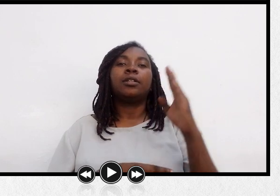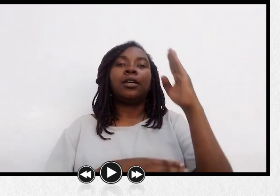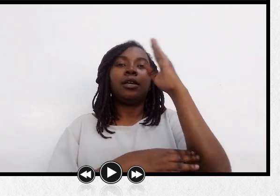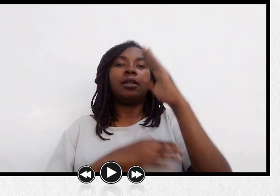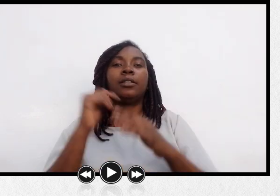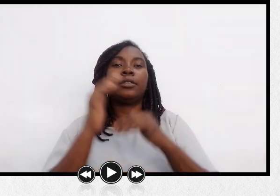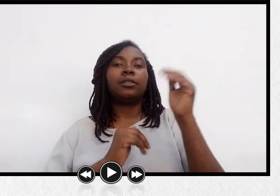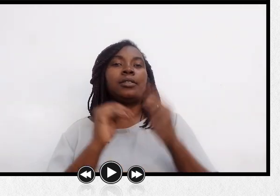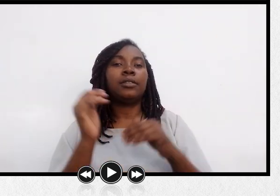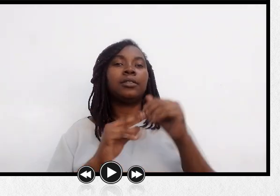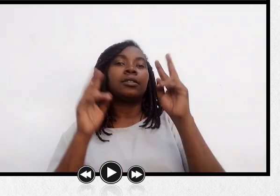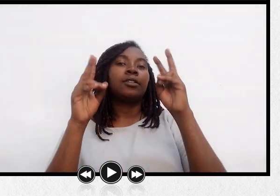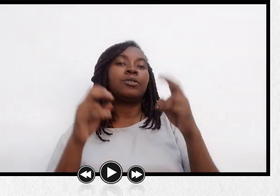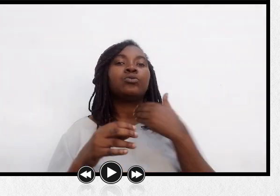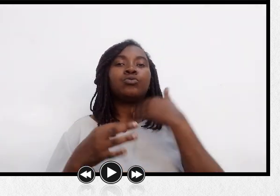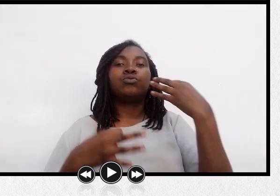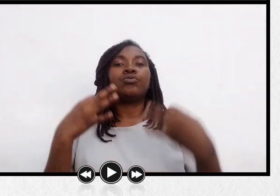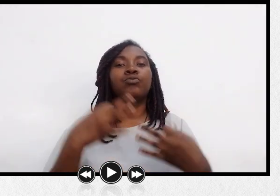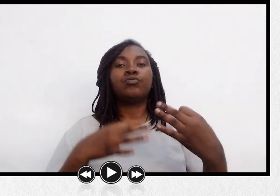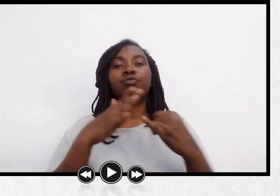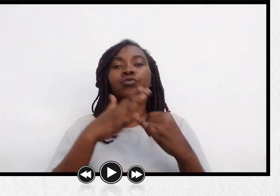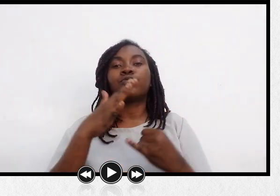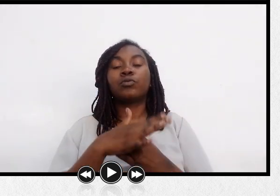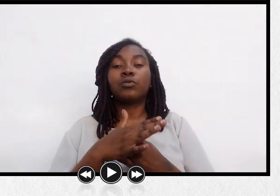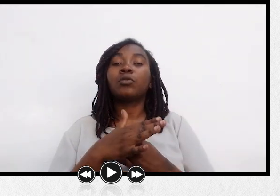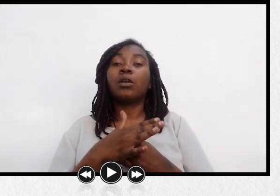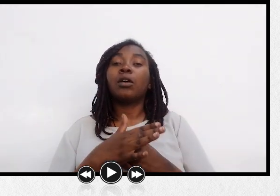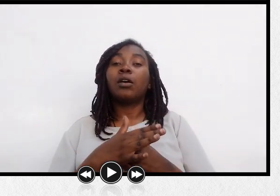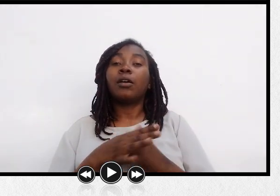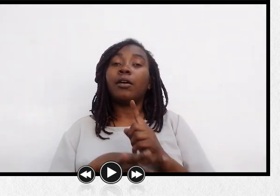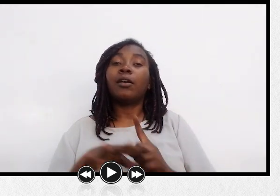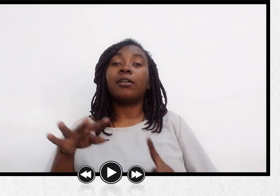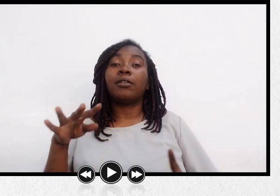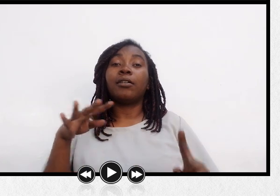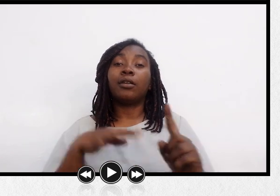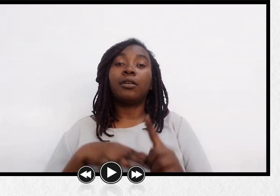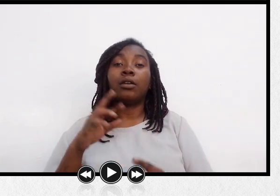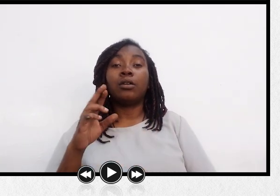Assuntos Jurídicos e Institucionais, representando a Associação do Distrito do Rotary,